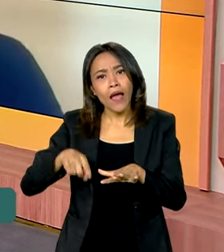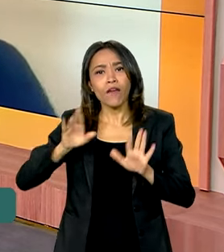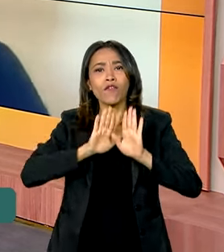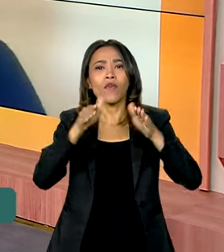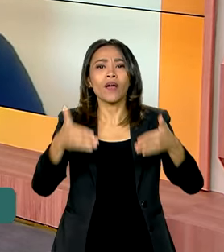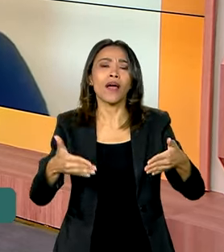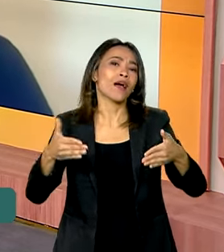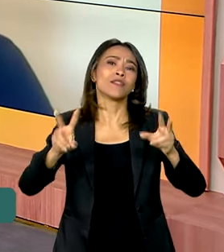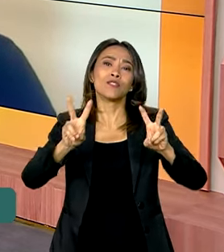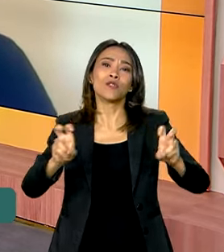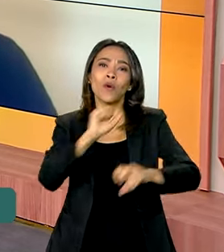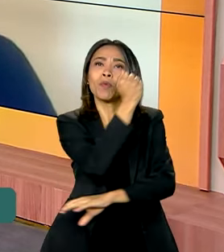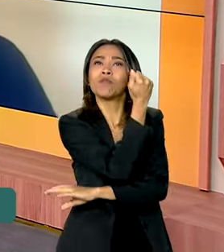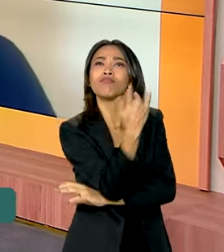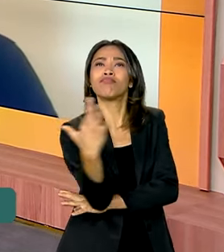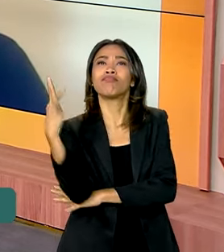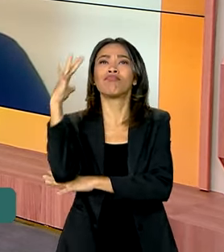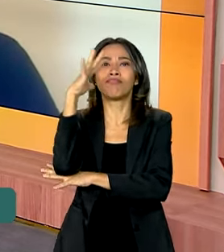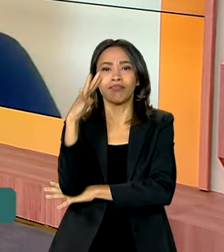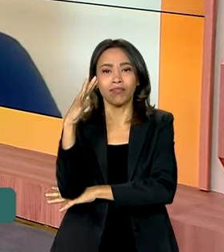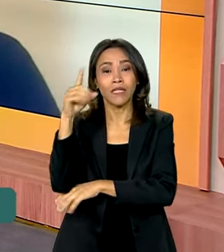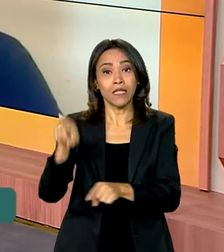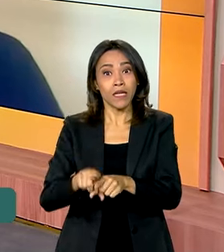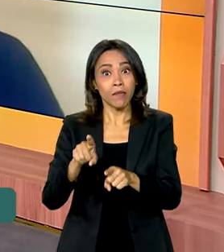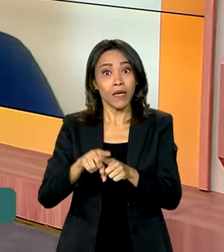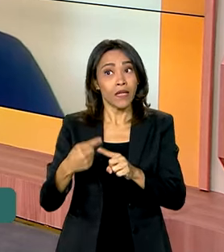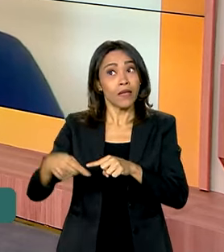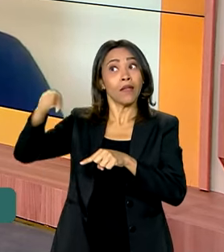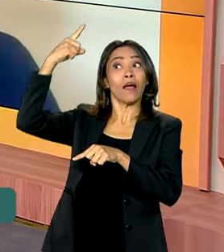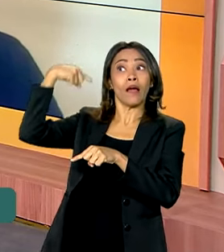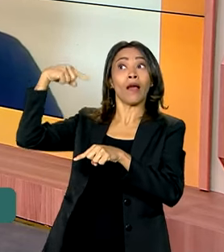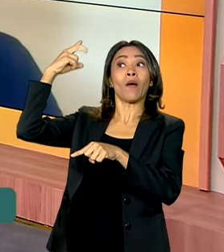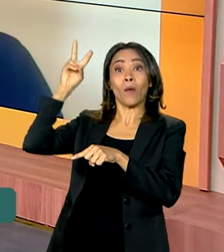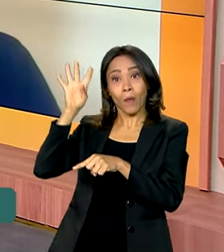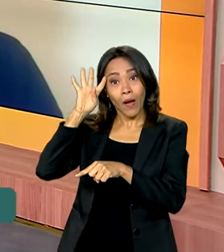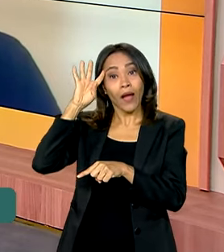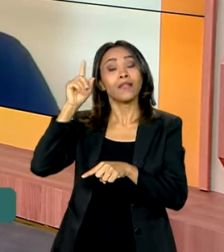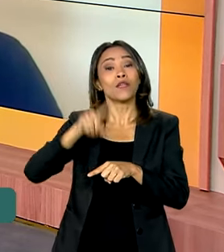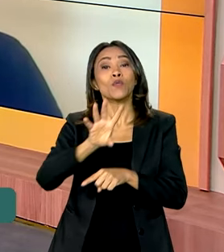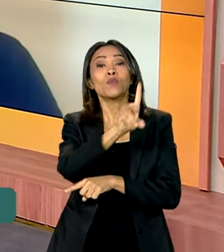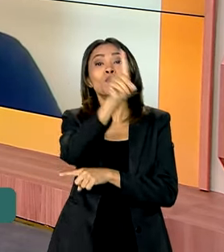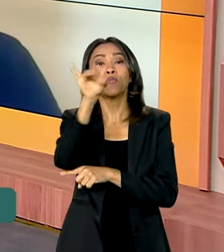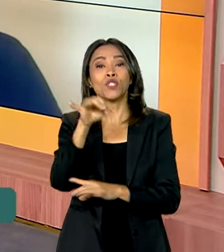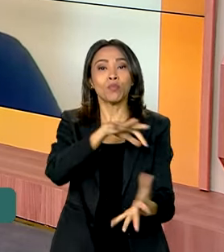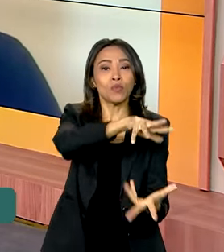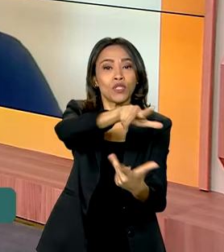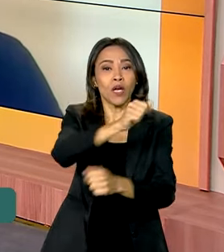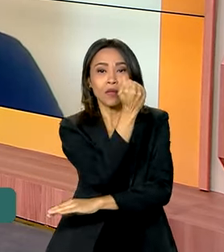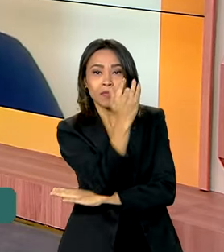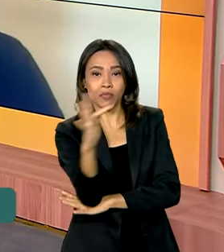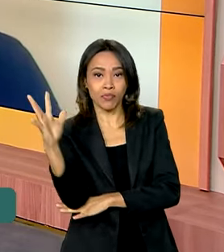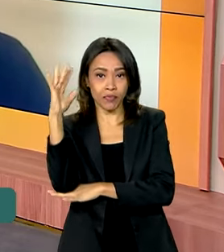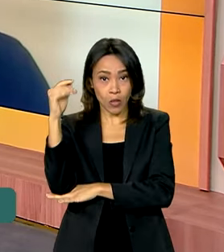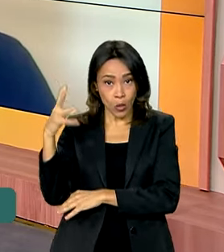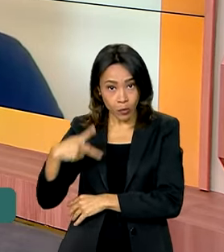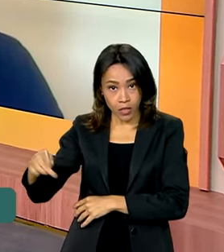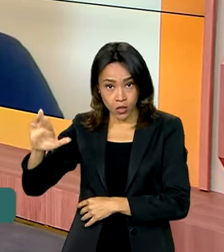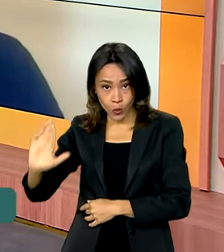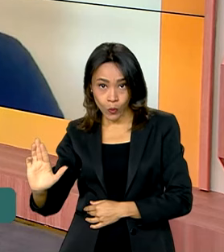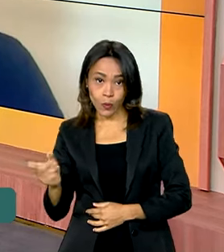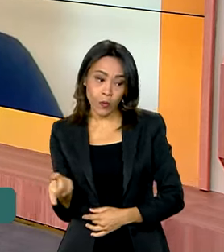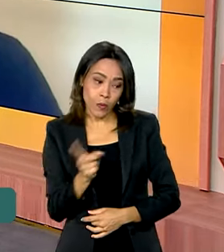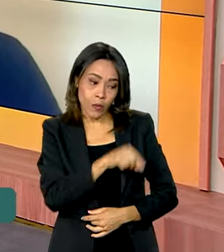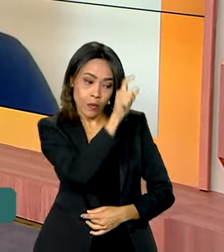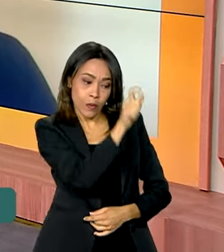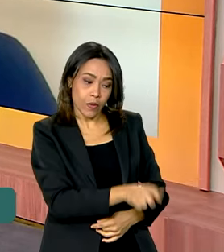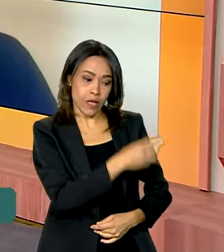meio ambiente. E na quarta-feira passada, no Dia Mundial do Meio Ambiente, o presidente Lula, a ministra Marina Silva, eles anunciaram uma série